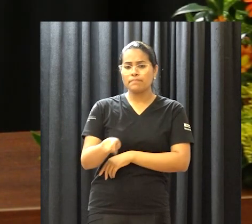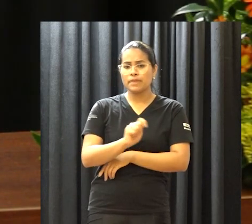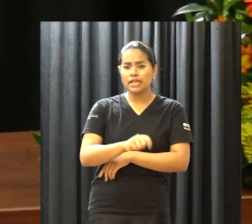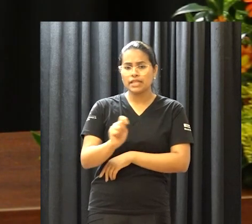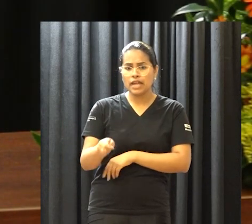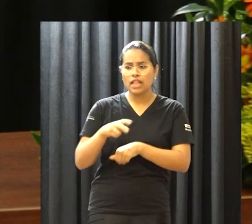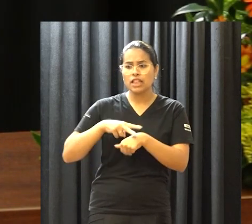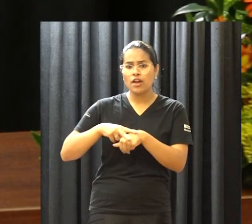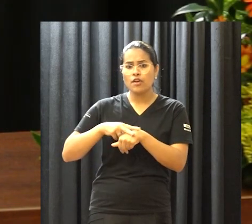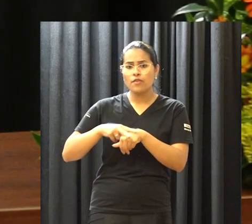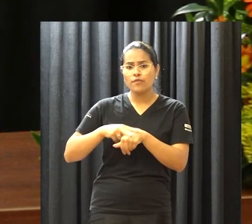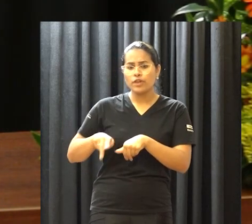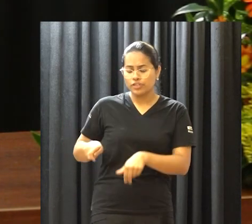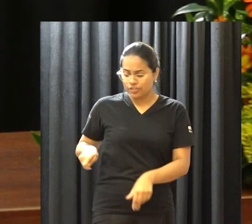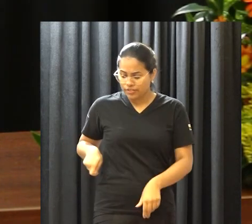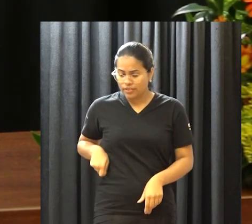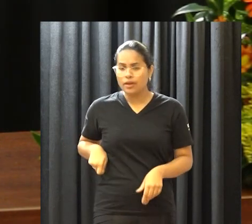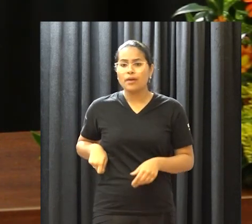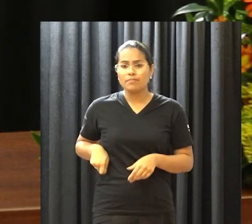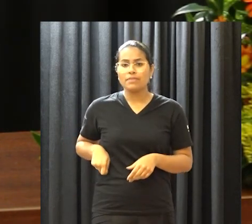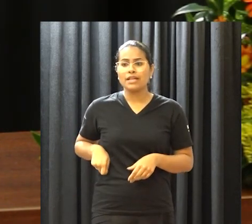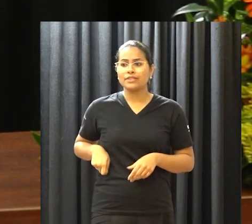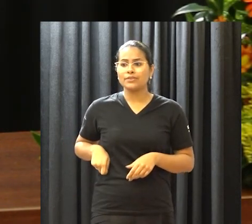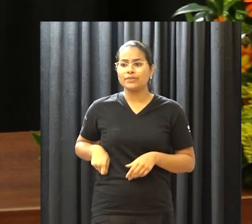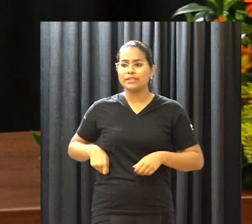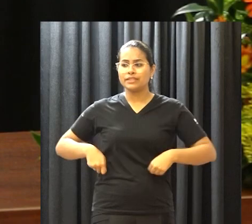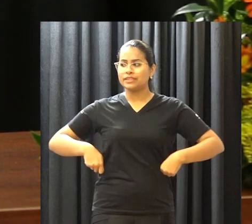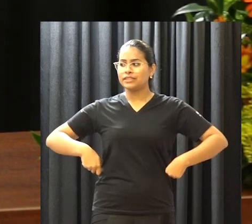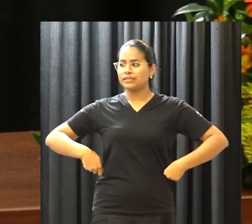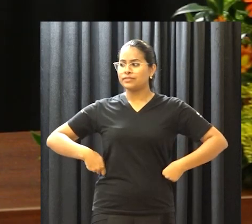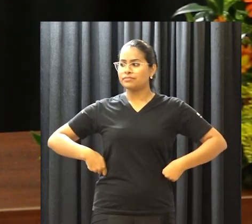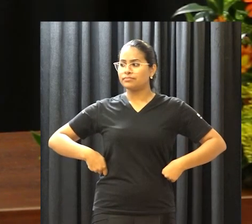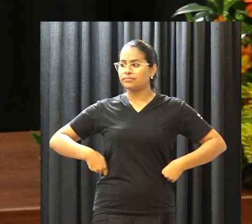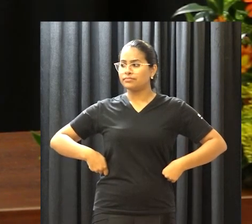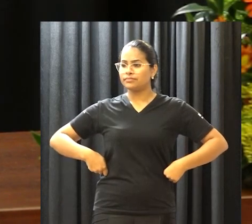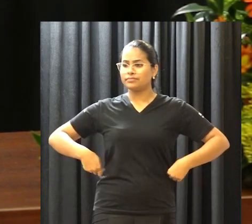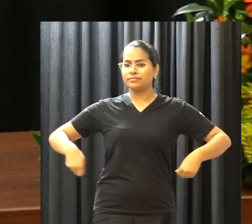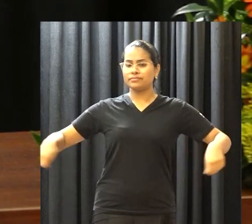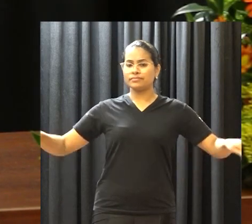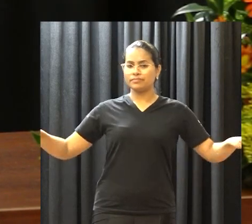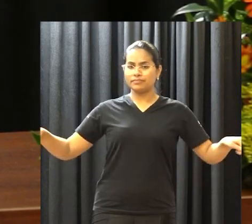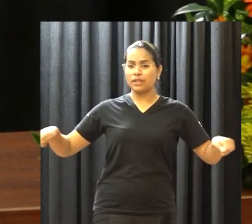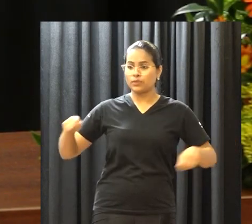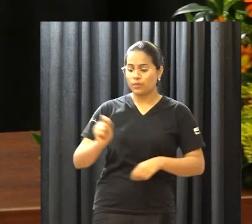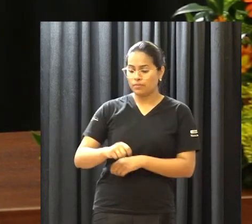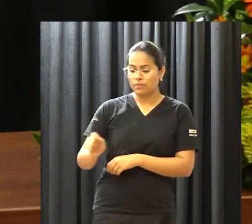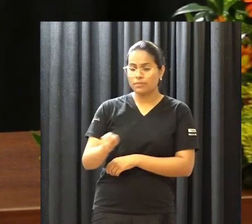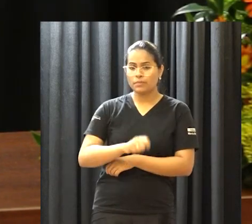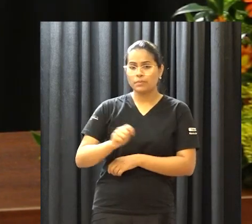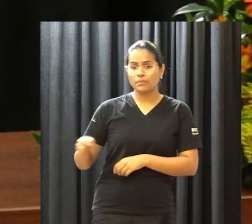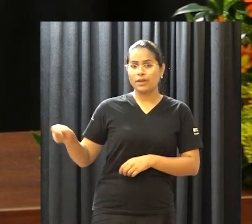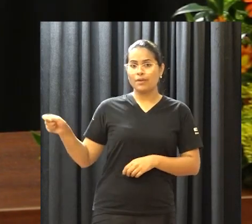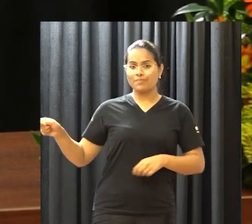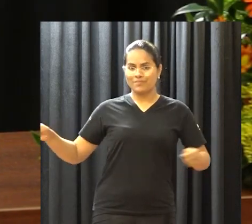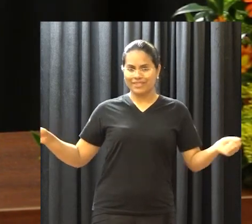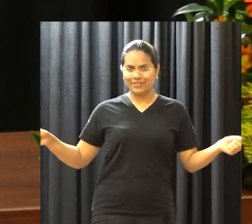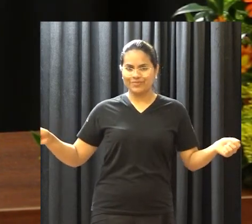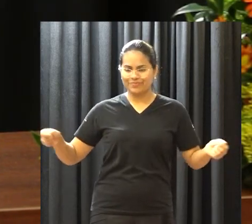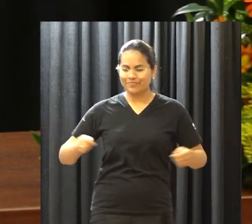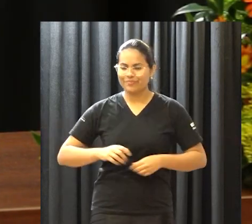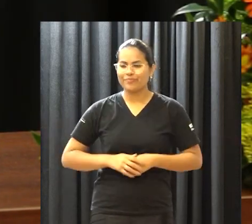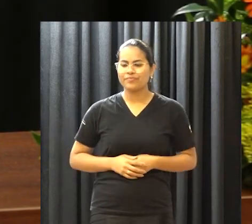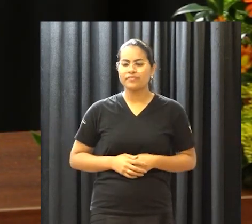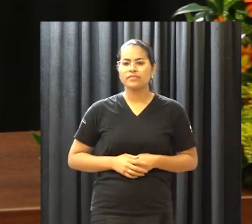encostada no corpo dela e ela está de braços assim abertos, alongados e abertos. O fundo desse quadradinho, dessa imagem onde está a Maria,